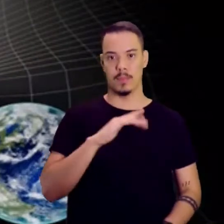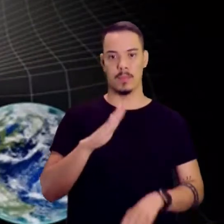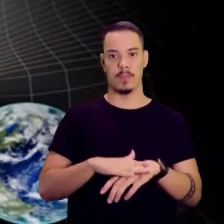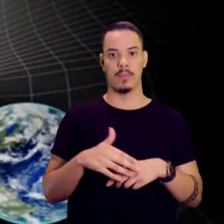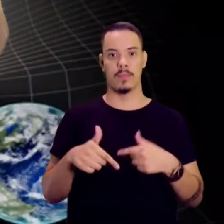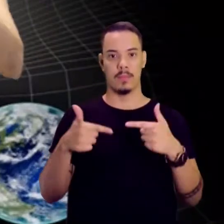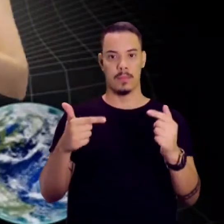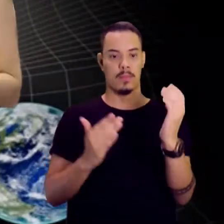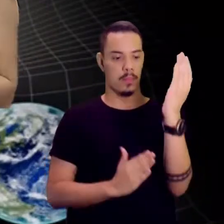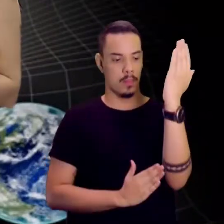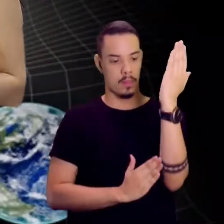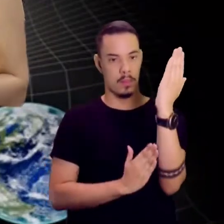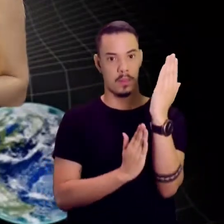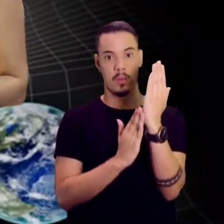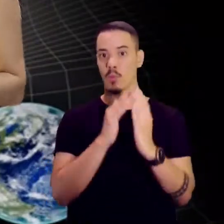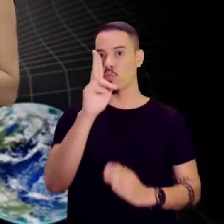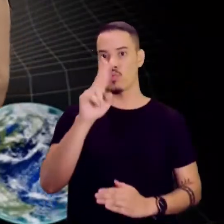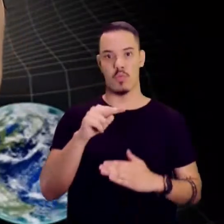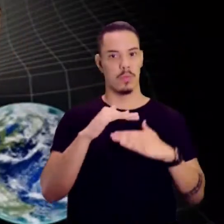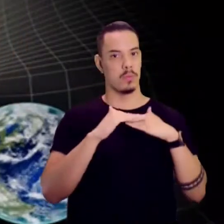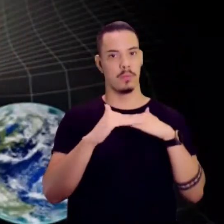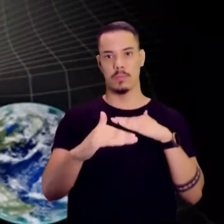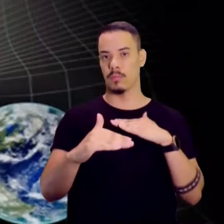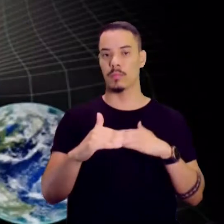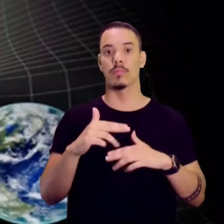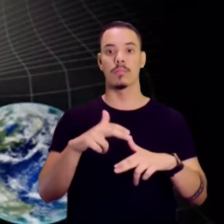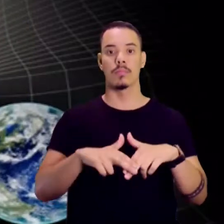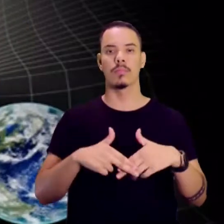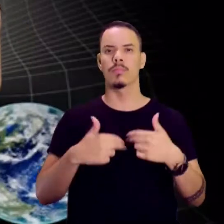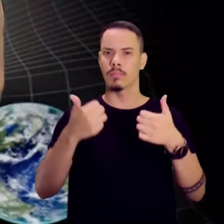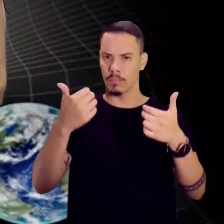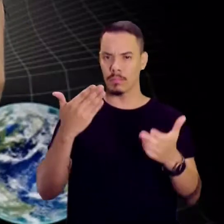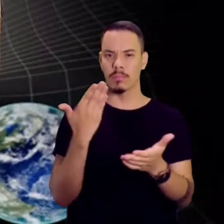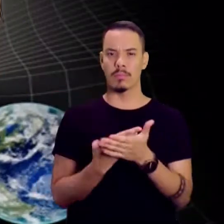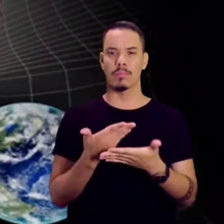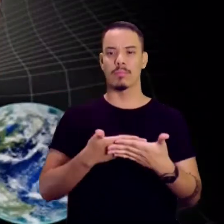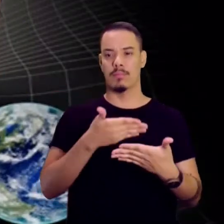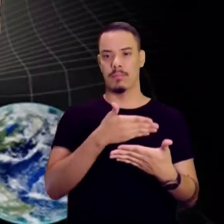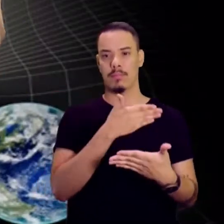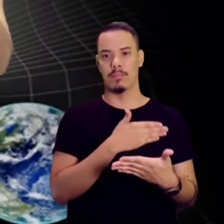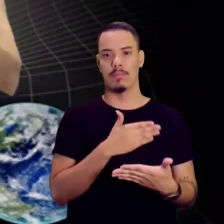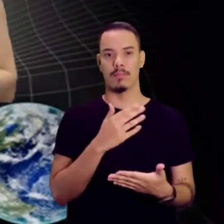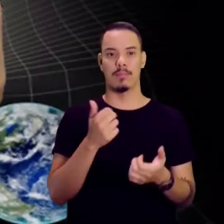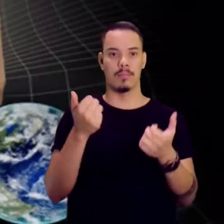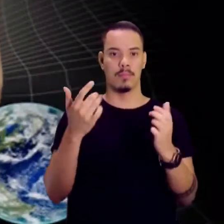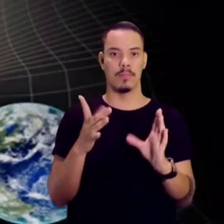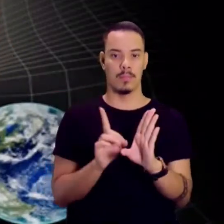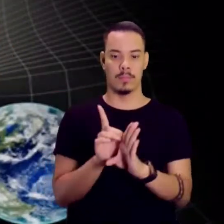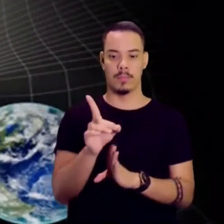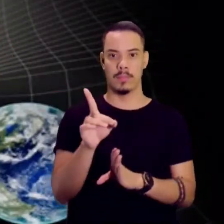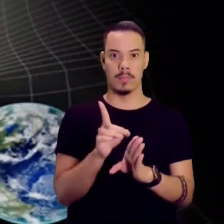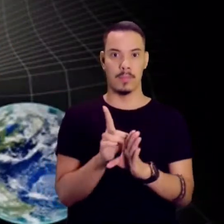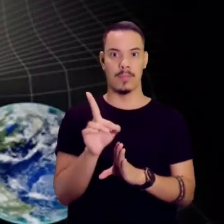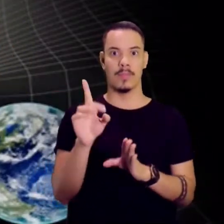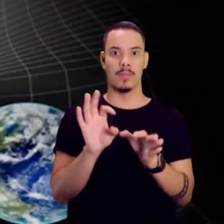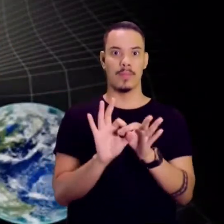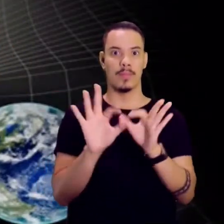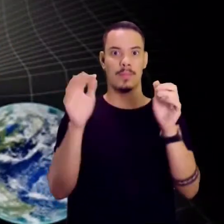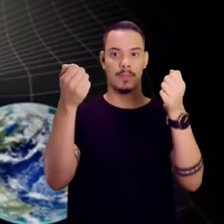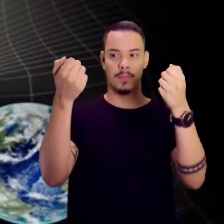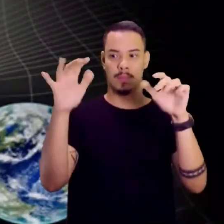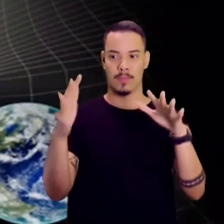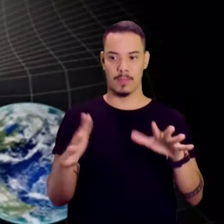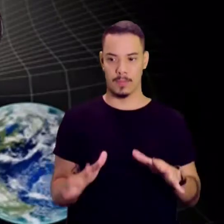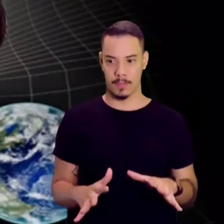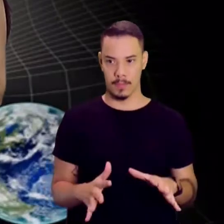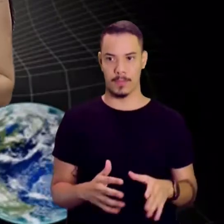na vertical. Nós até nunca na horizontal. Isso, né? nós até falamos isso numa aula, né, para mostrar a direção. Queda livre, né? Exatamente. Então,